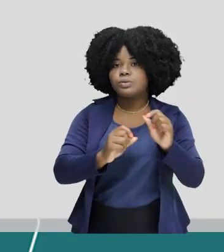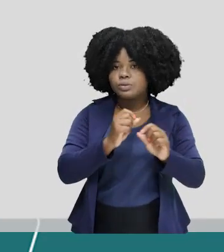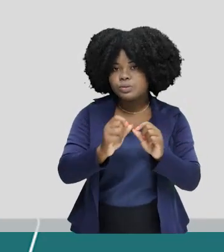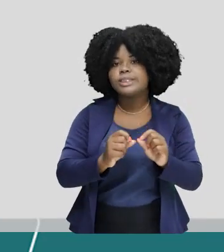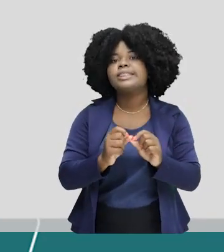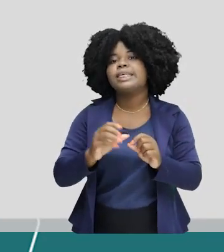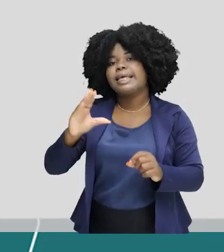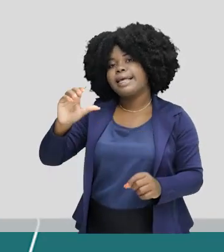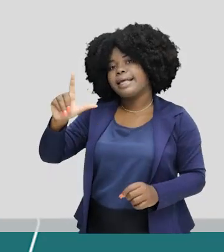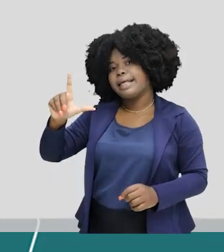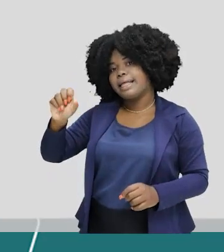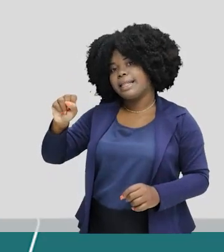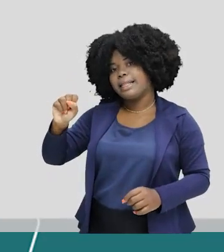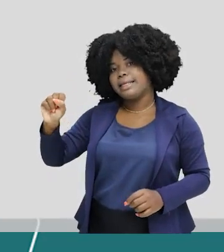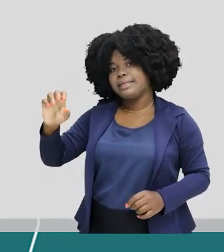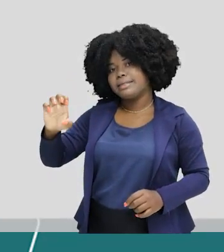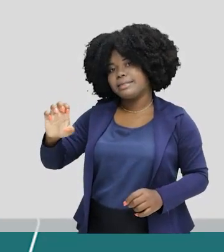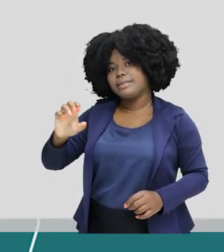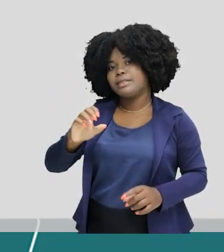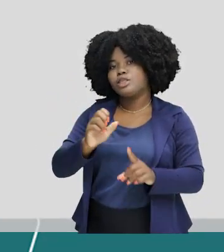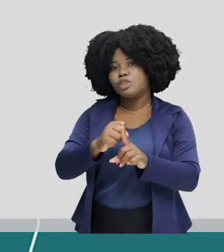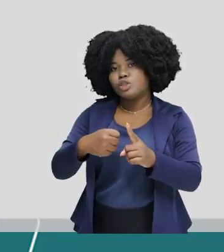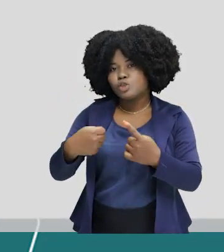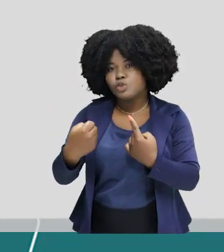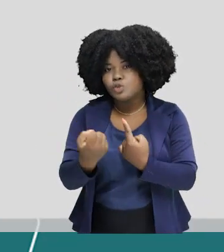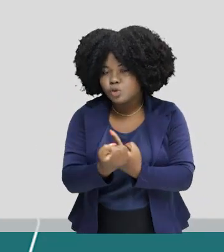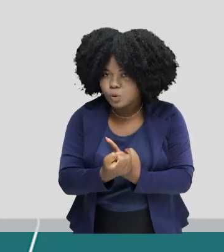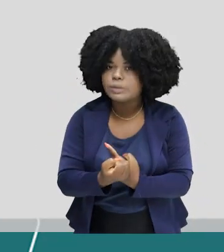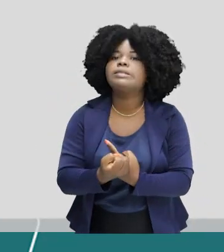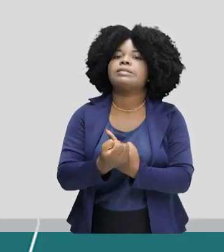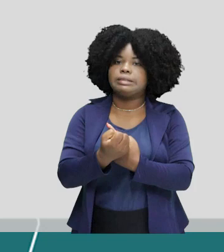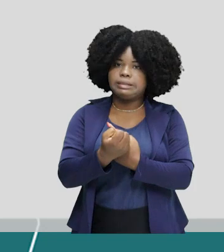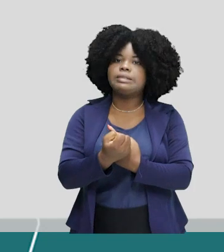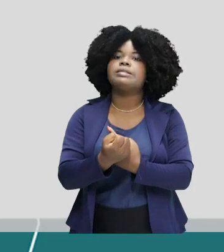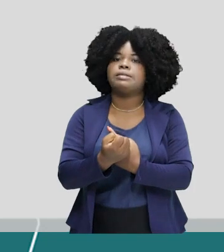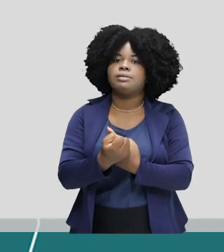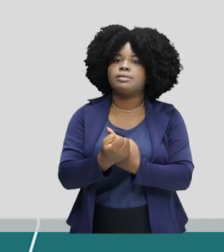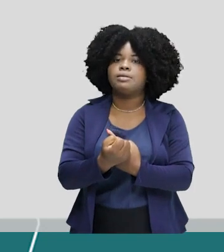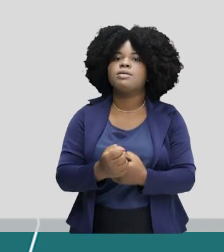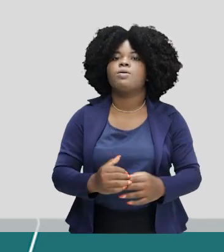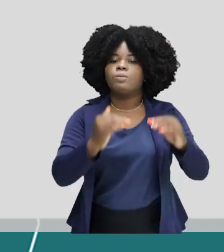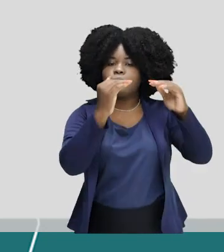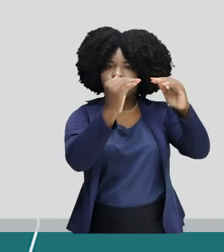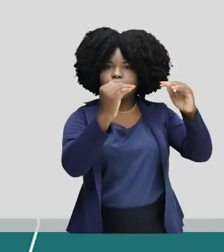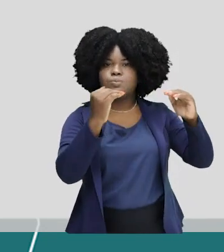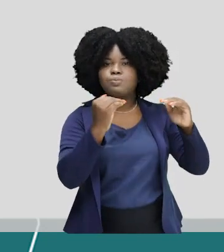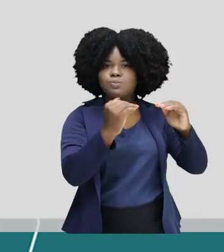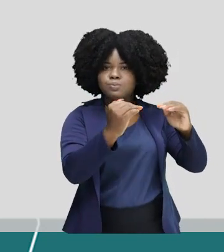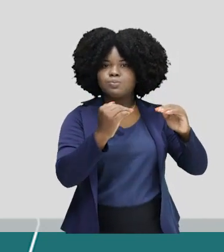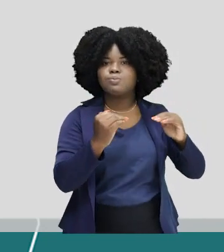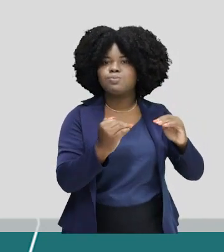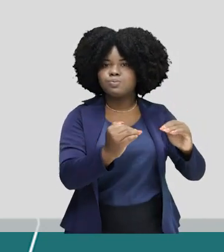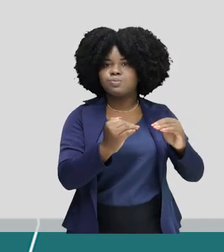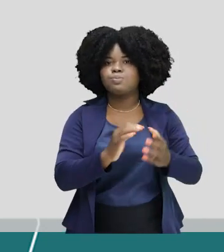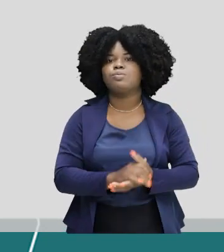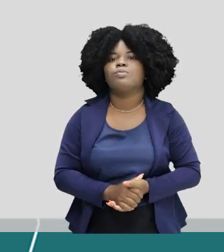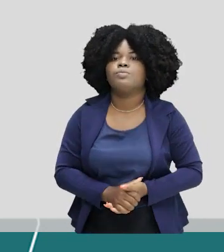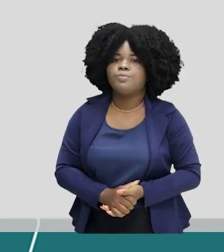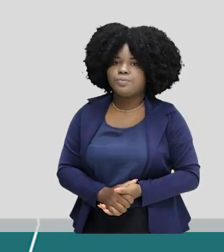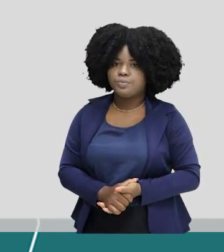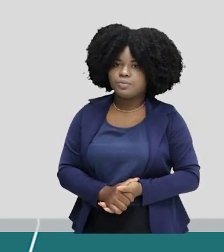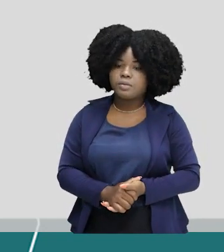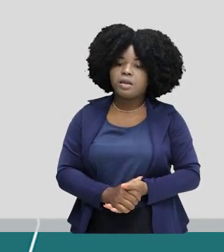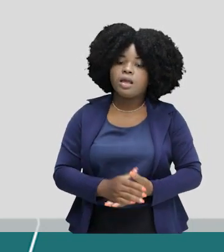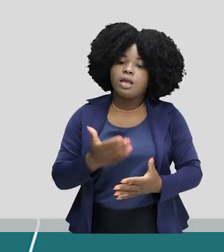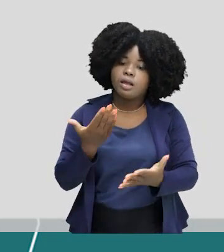aproveita aí e já copia no teu caderno as perspectivas sociológicas sobre classe social. E nessa